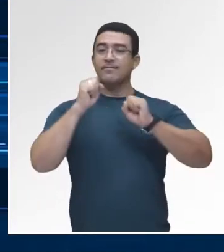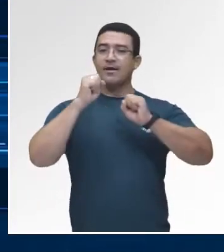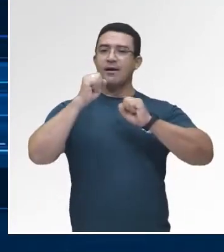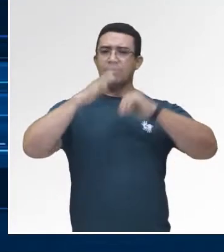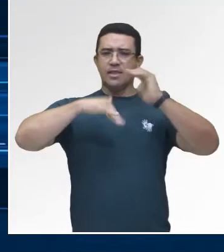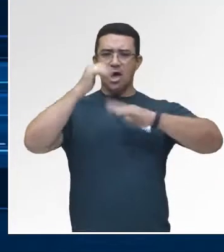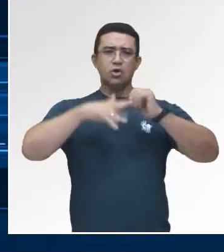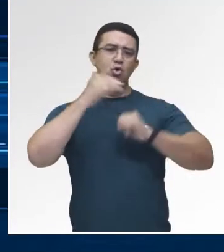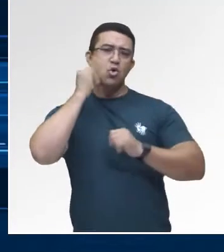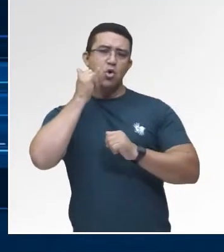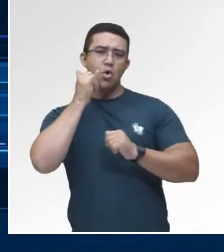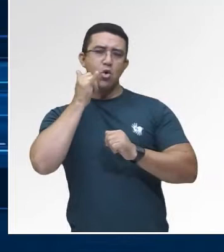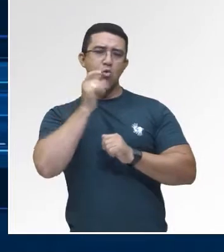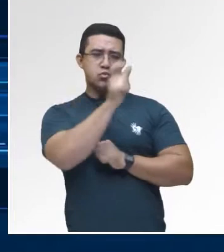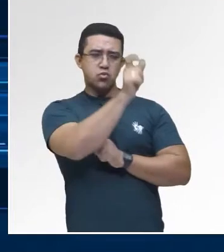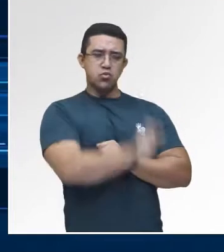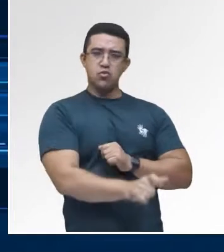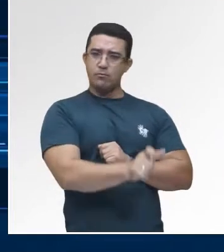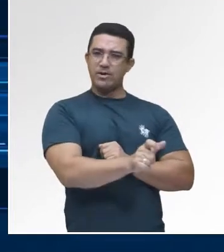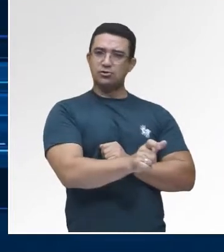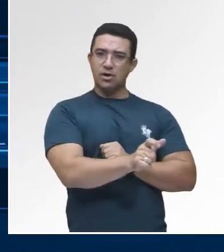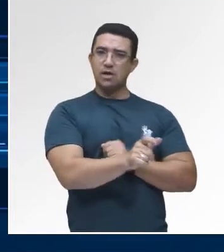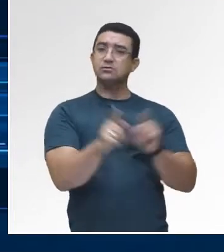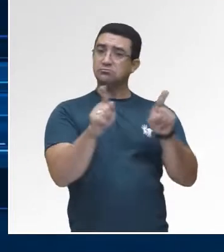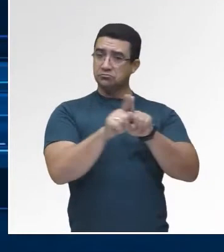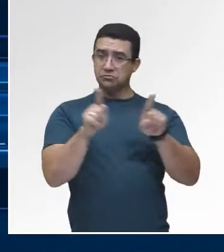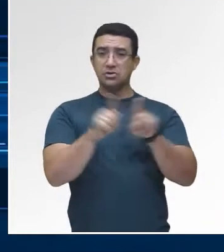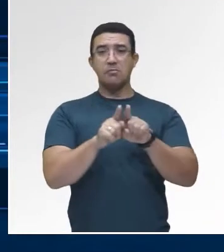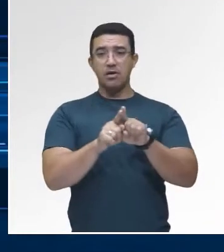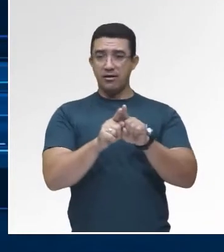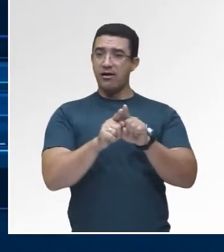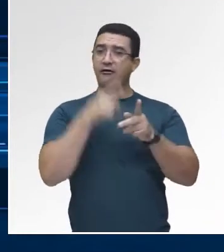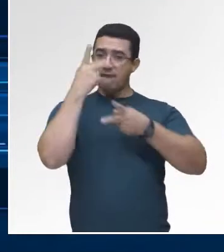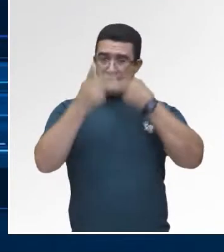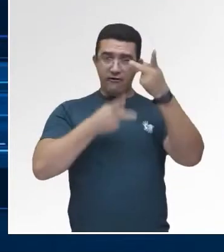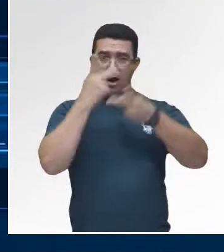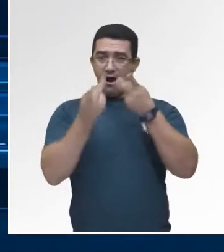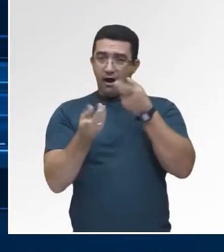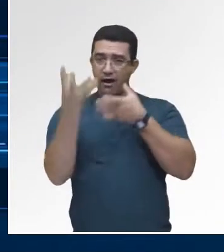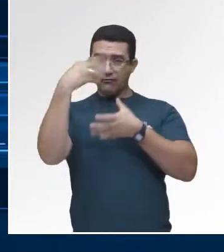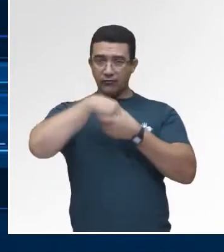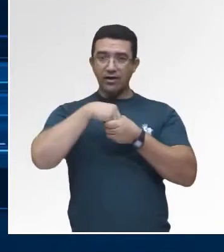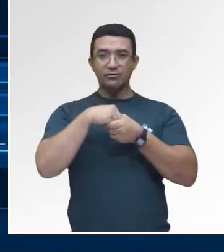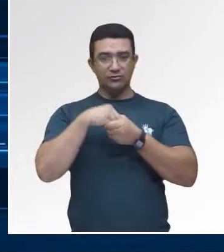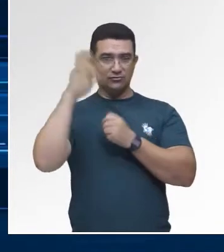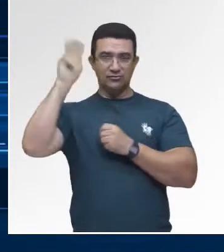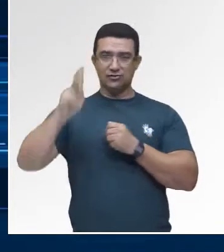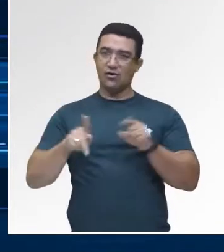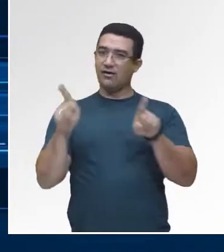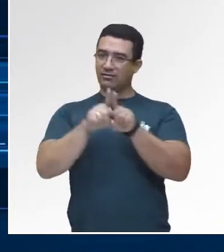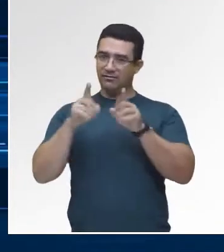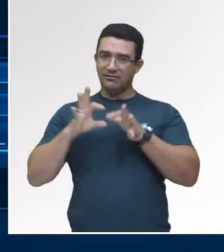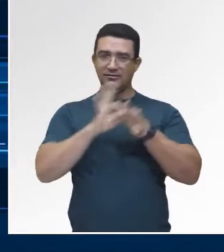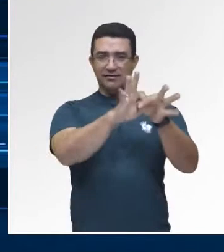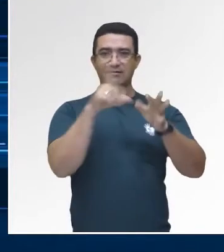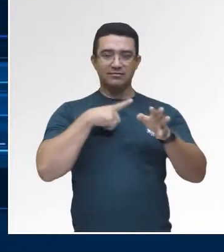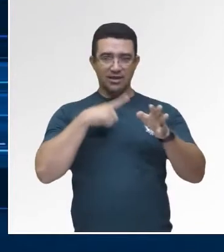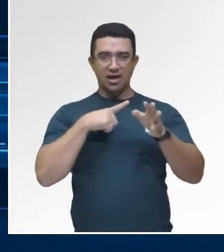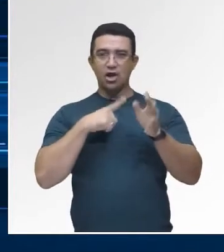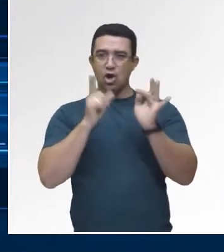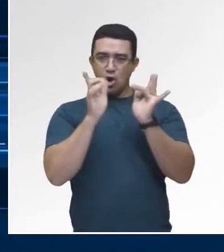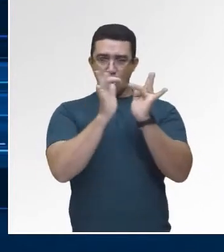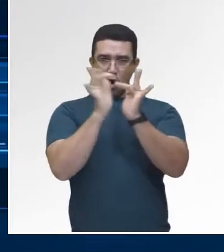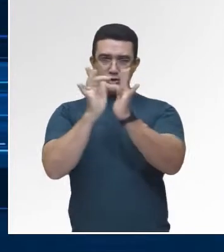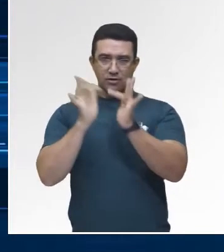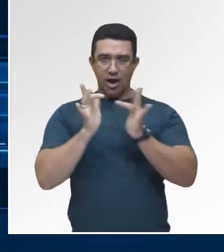a primeira pessoa da história, ele participa também como personagem, então ele vai contando a história. Ele tem uma relação íntima com os outros elementos